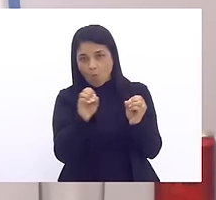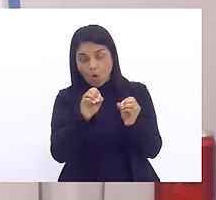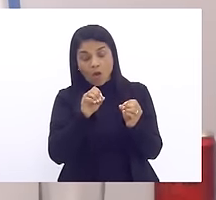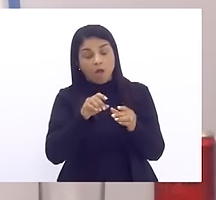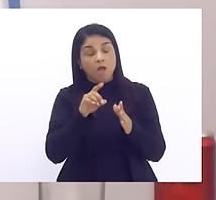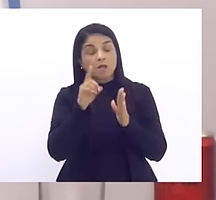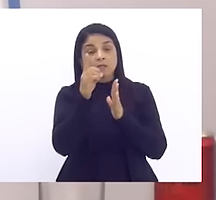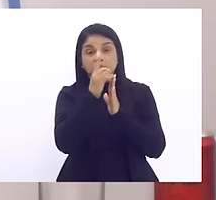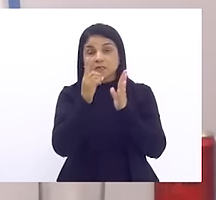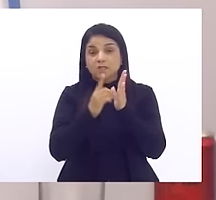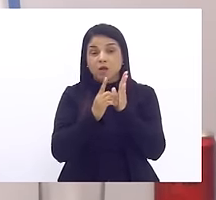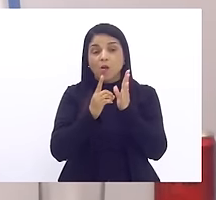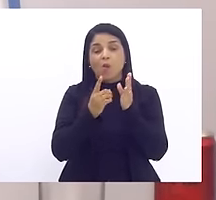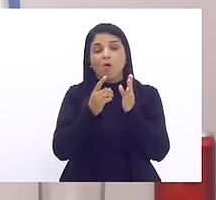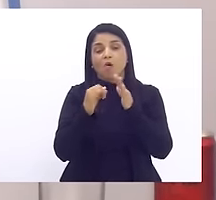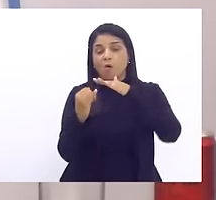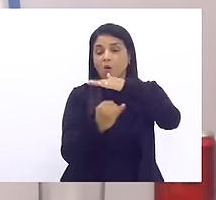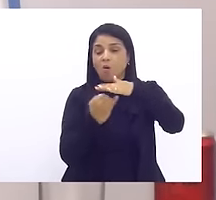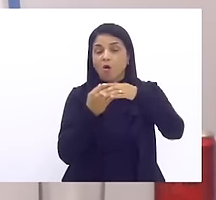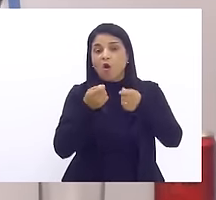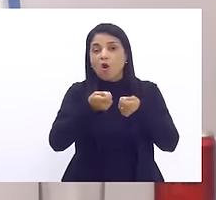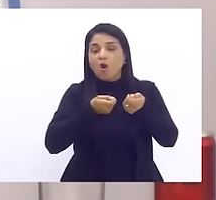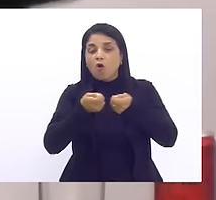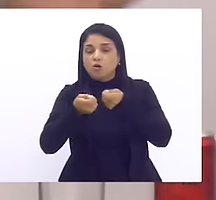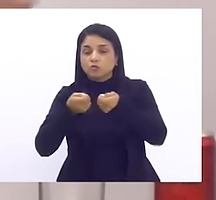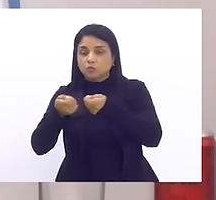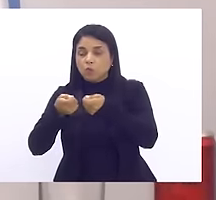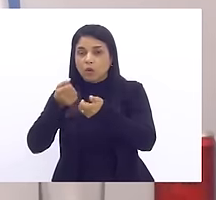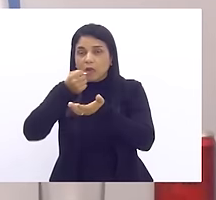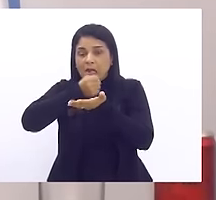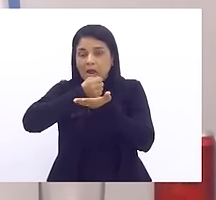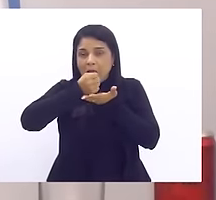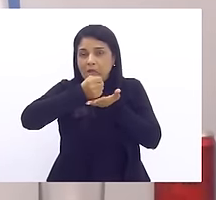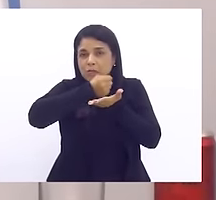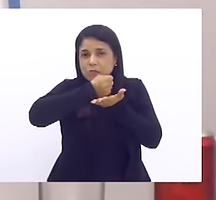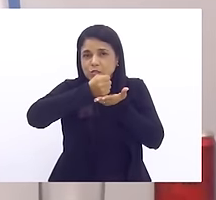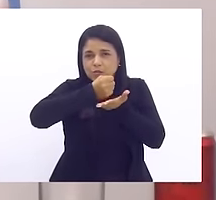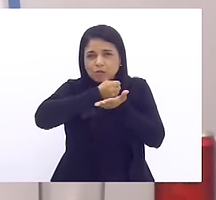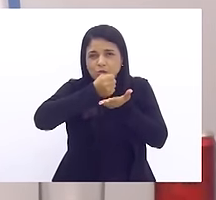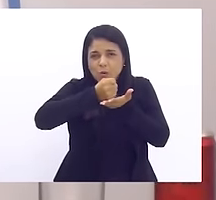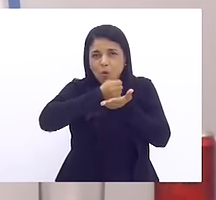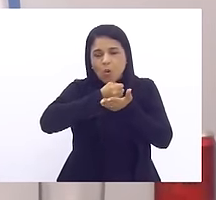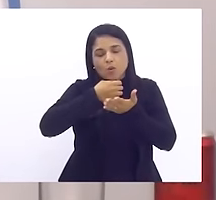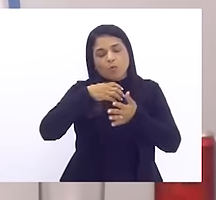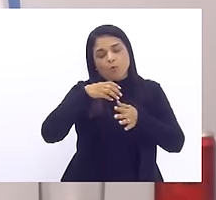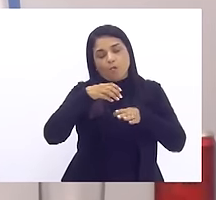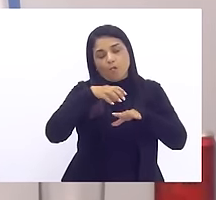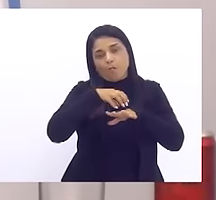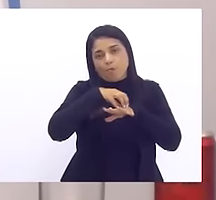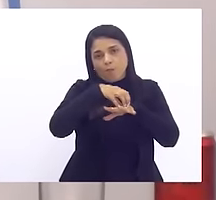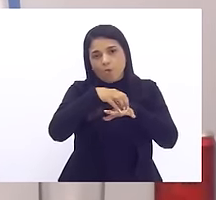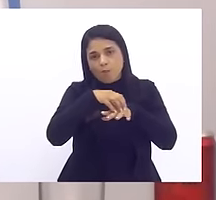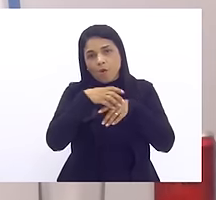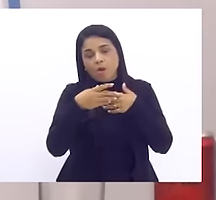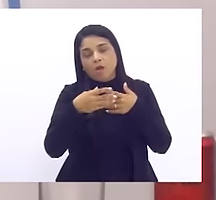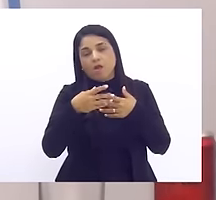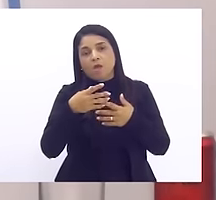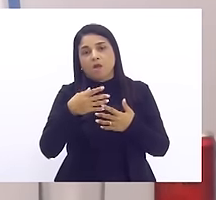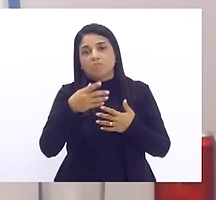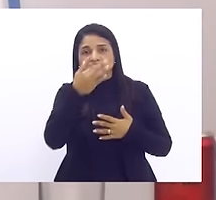órgão de Controle do trânsito que é o grande cartório digamos assim relacionado aos veículos que é uma determinação Federal